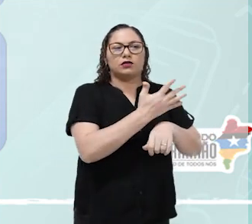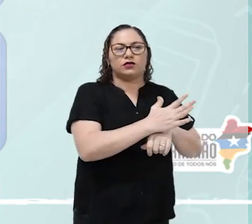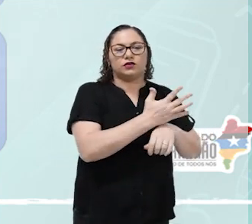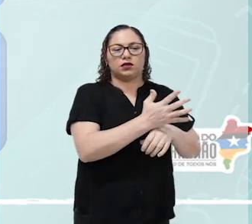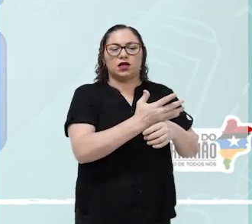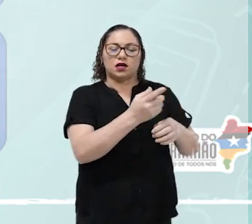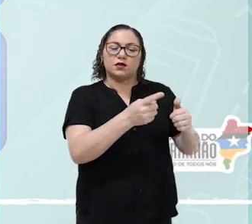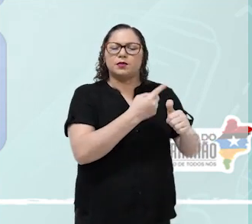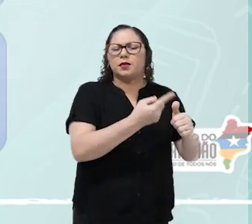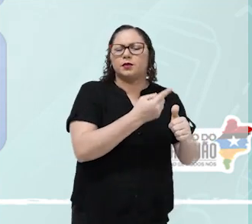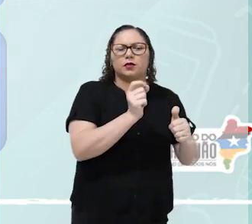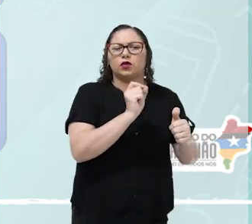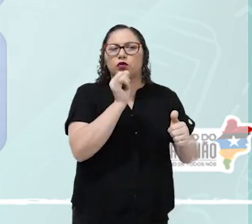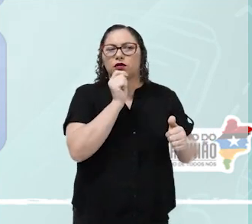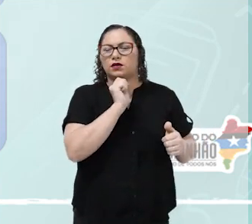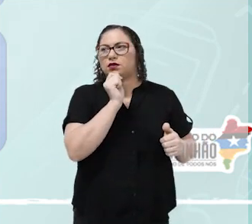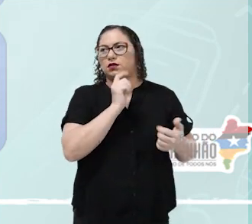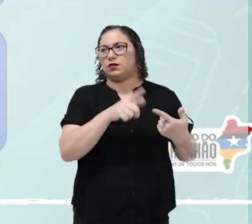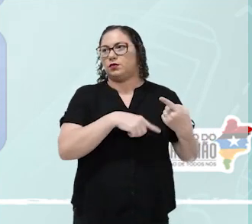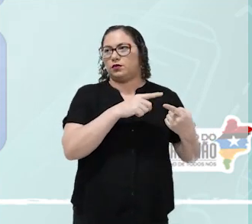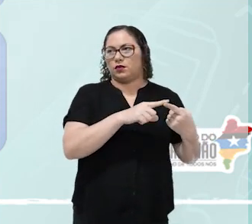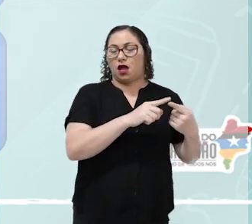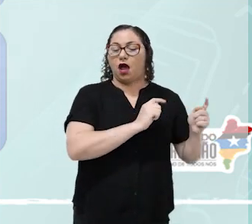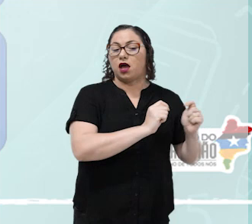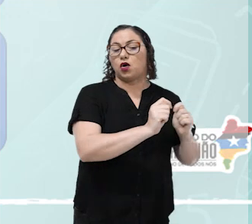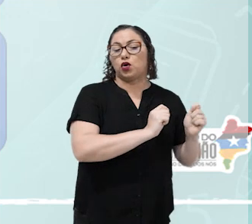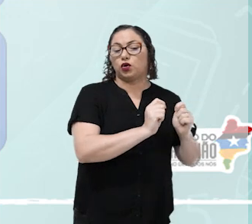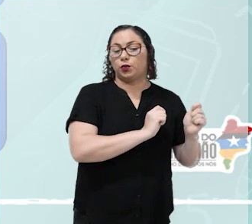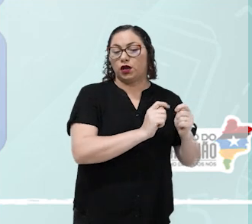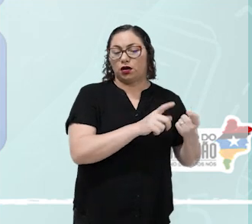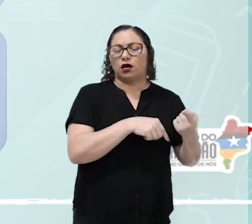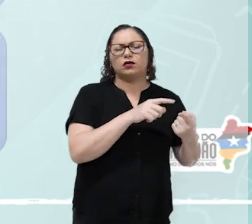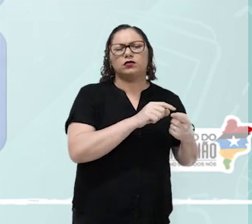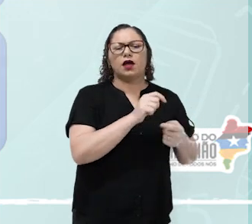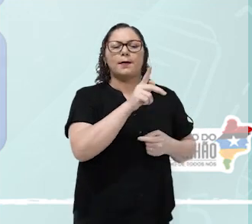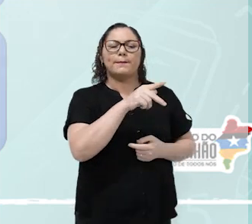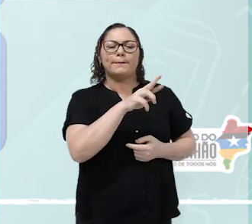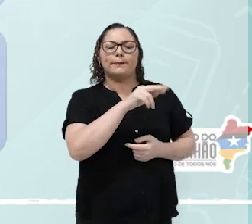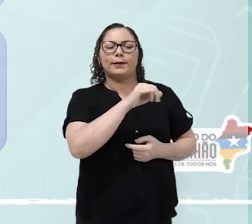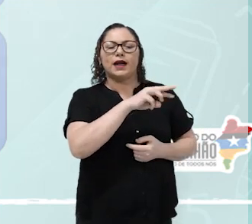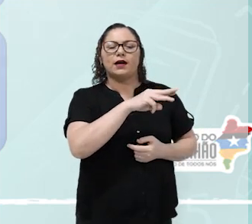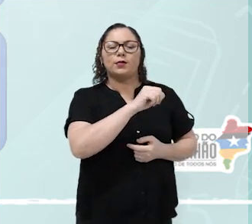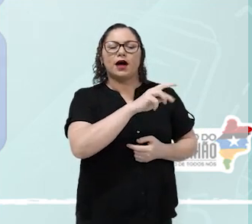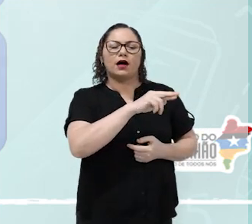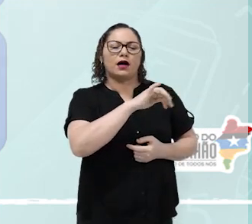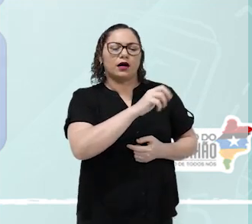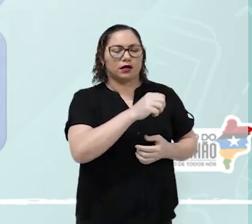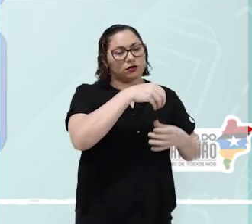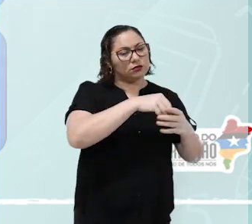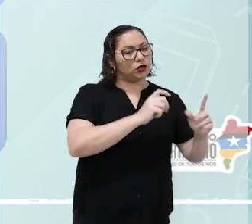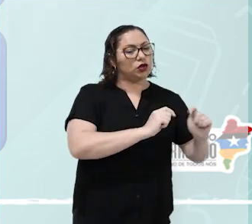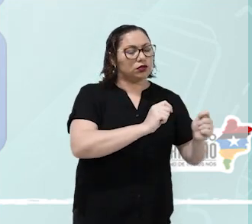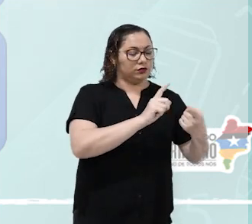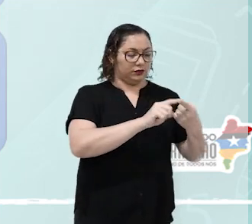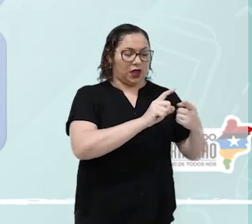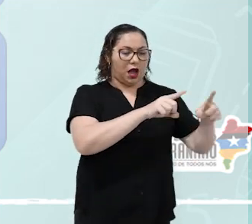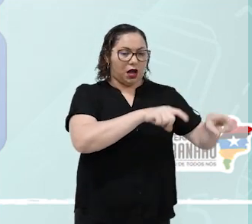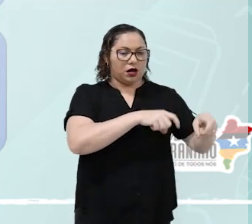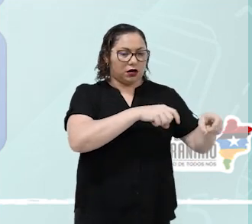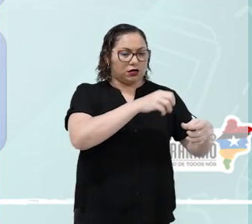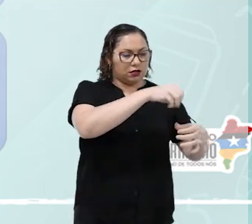sobre atividade primária, eu estou me referindo à questão econômica. O que são atividades primárias na economia?